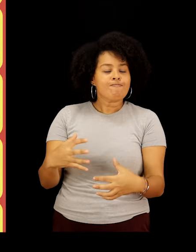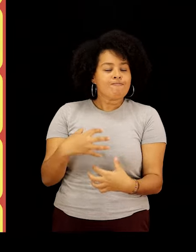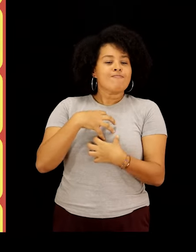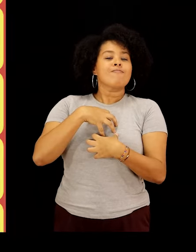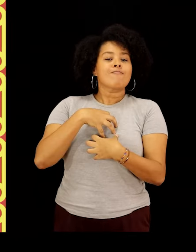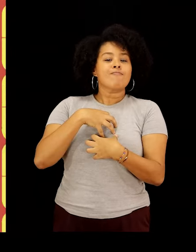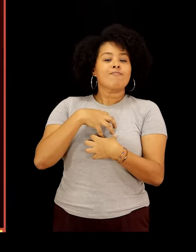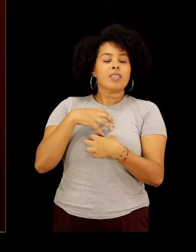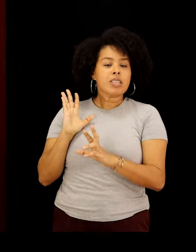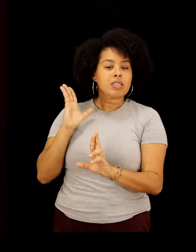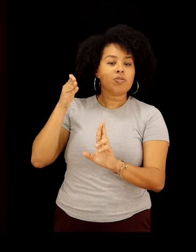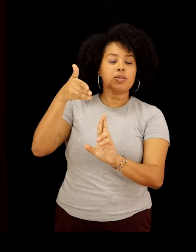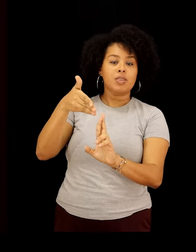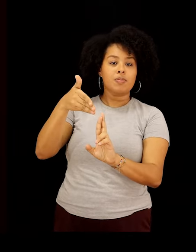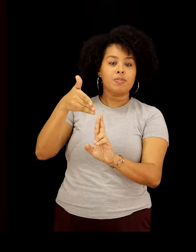inspiração